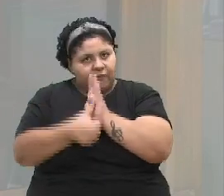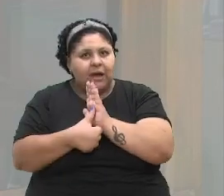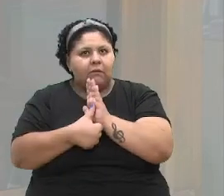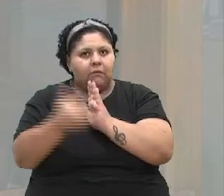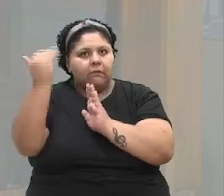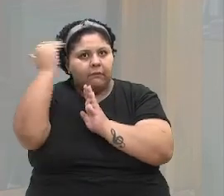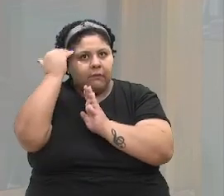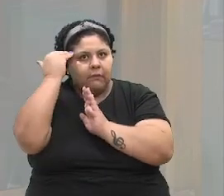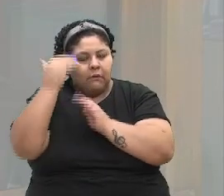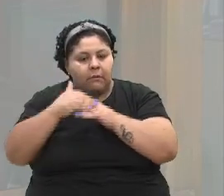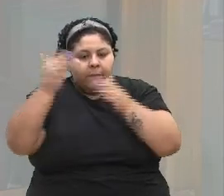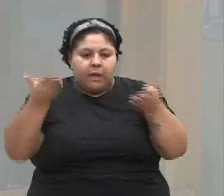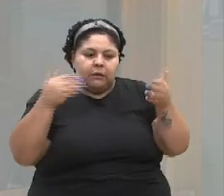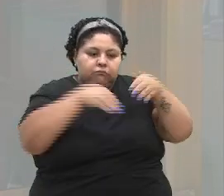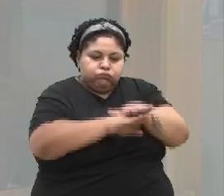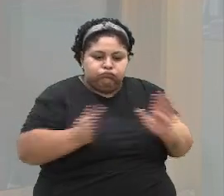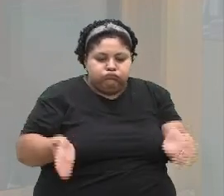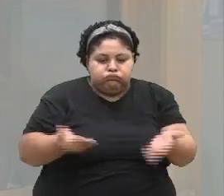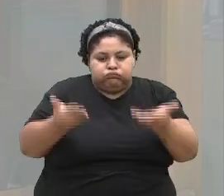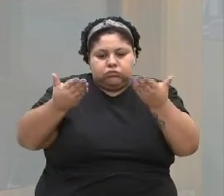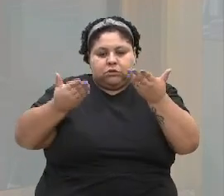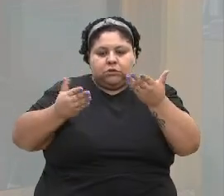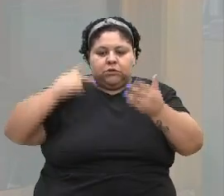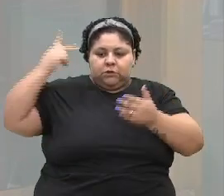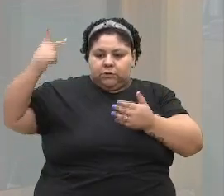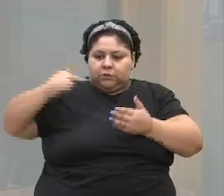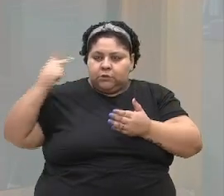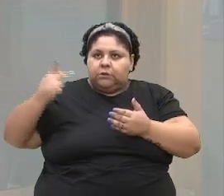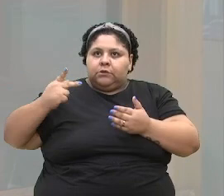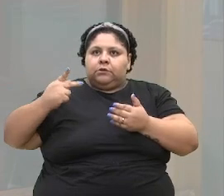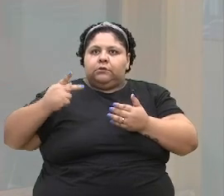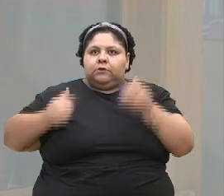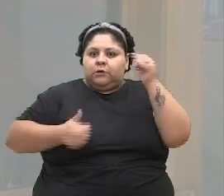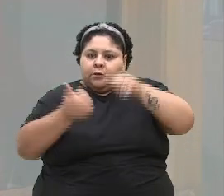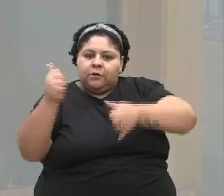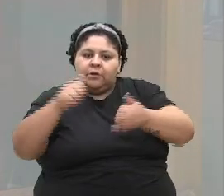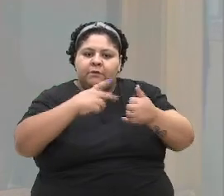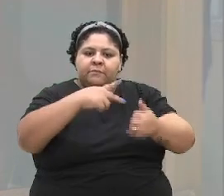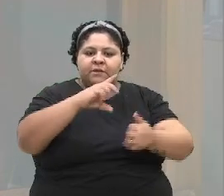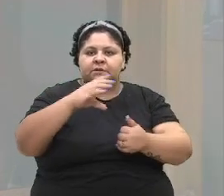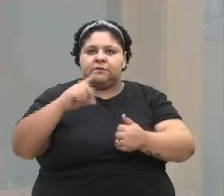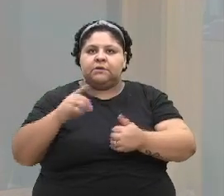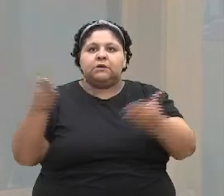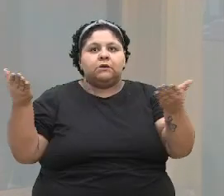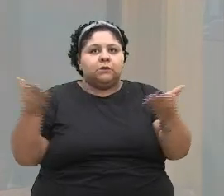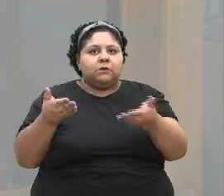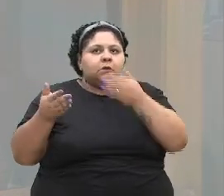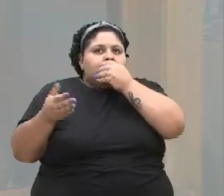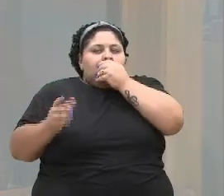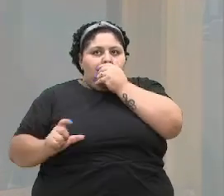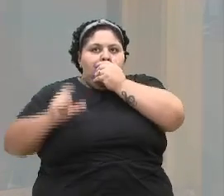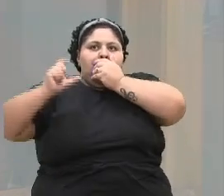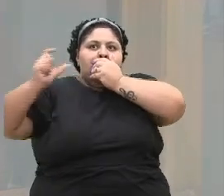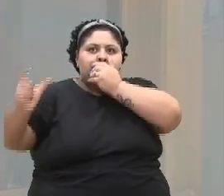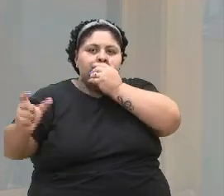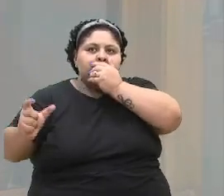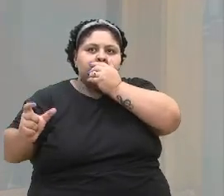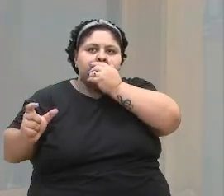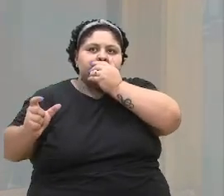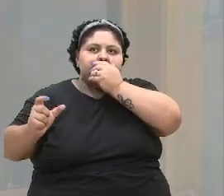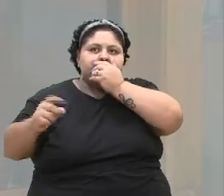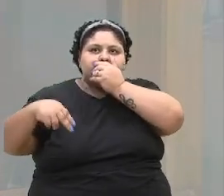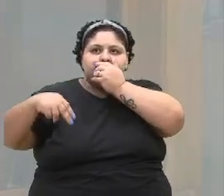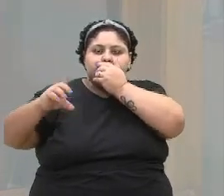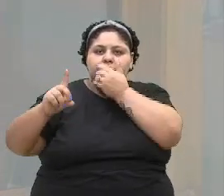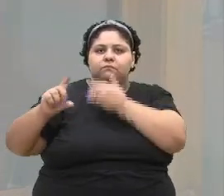inclusão, incentivo a políticas públicas de qualidade para o PCD. Passo agora a palavra para a Raquel Rosa,